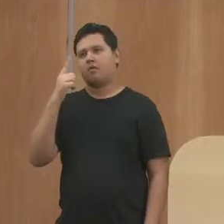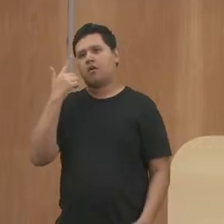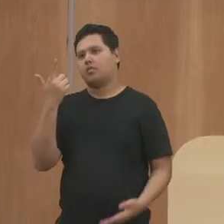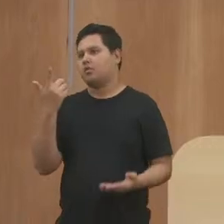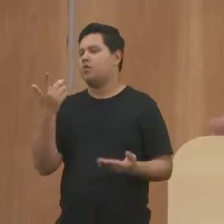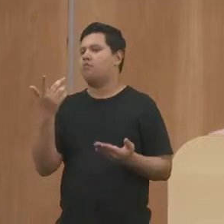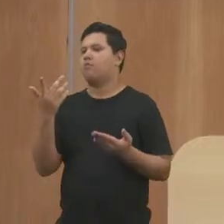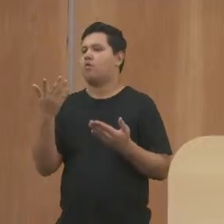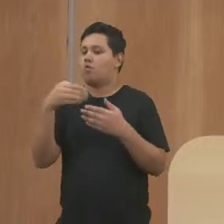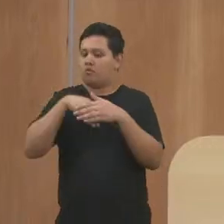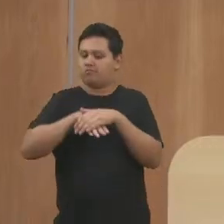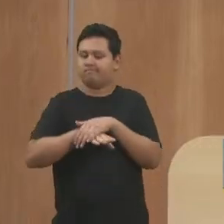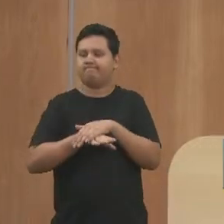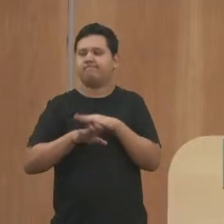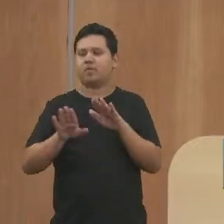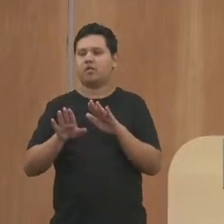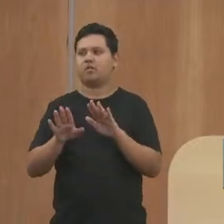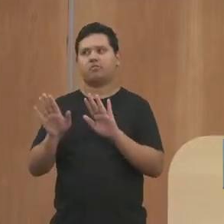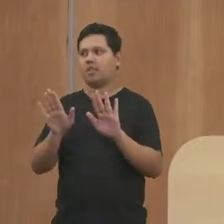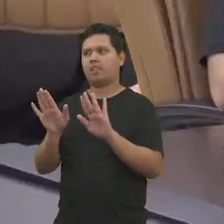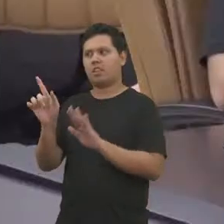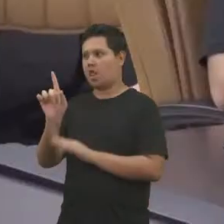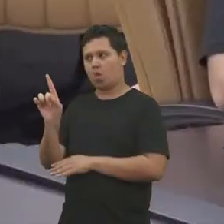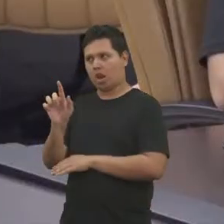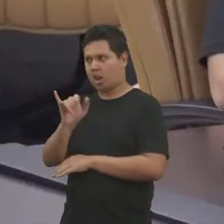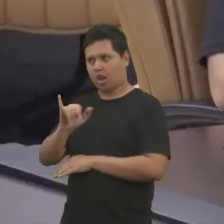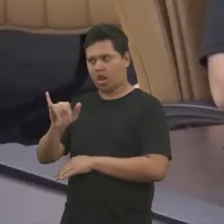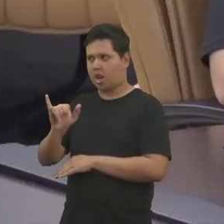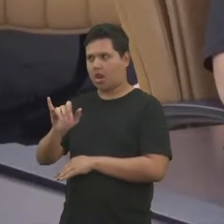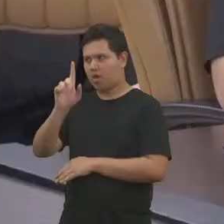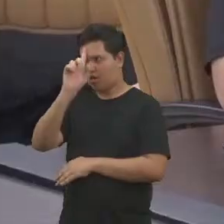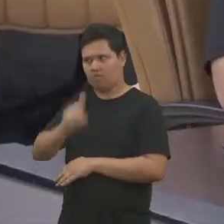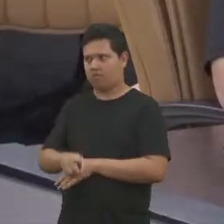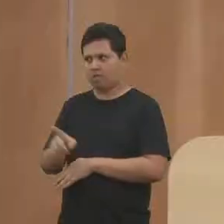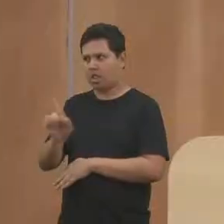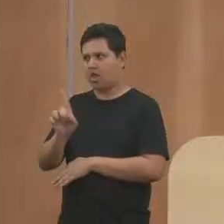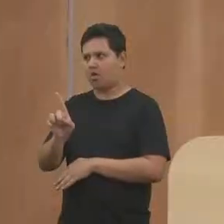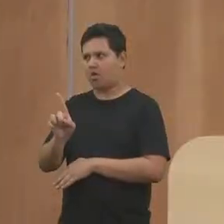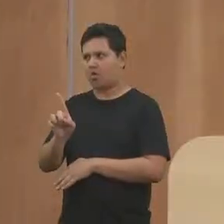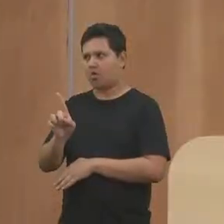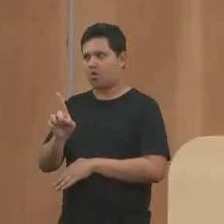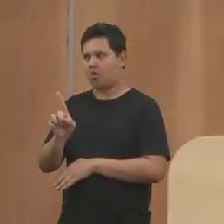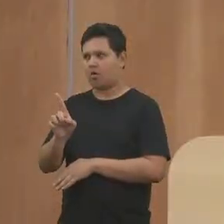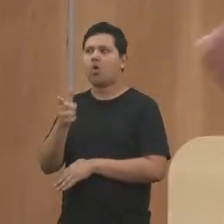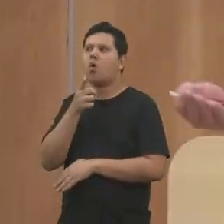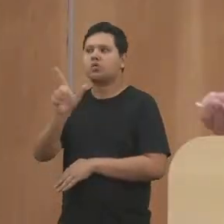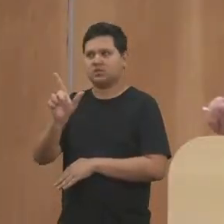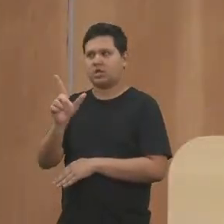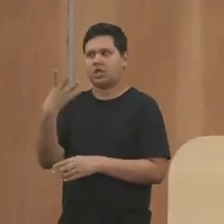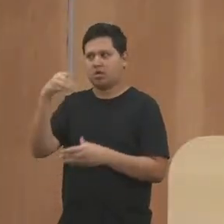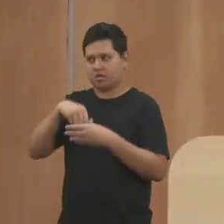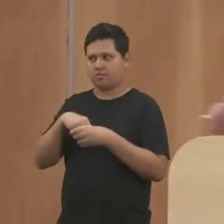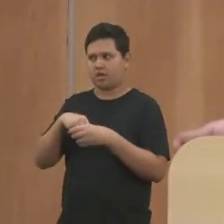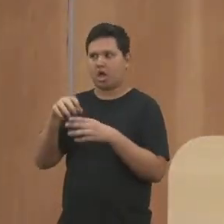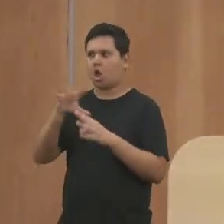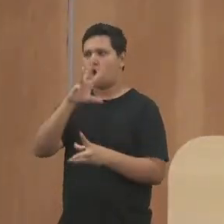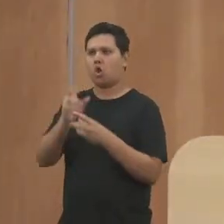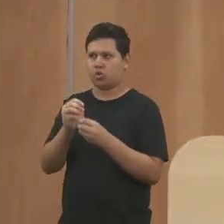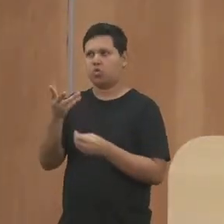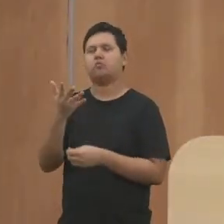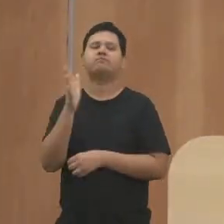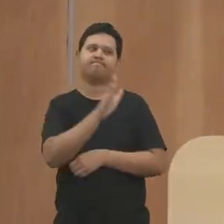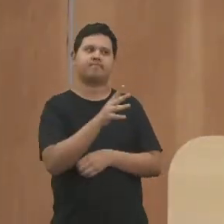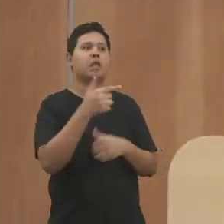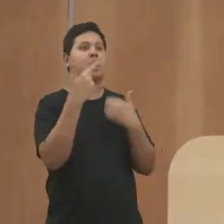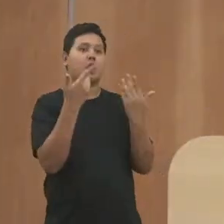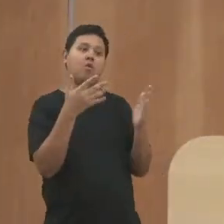corrente. Então não foi cumprida a determinação constitucional de repasse? Isso assim, foi empenhado, é o valor que está considerado